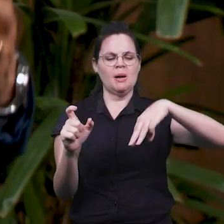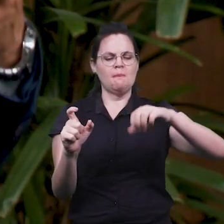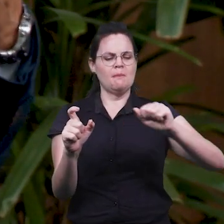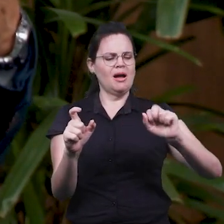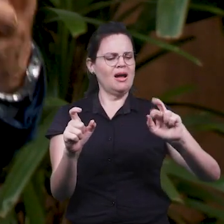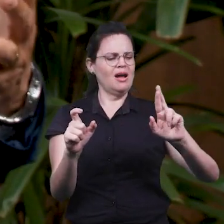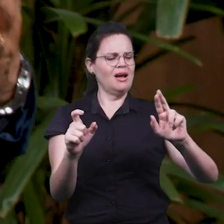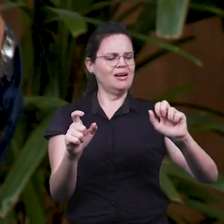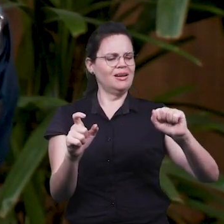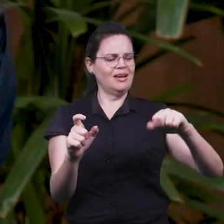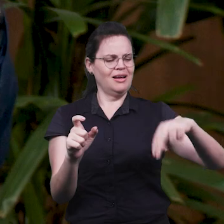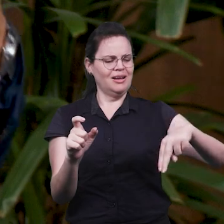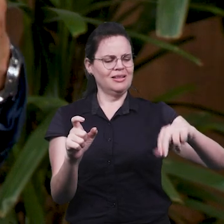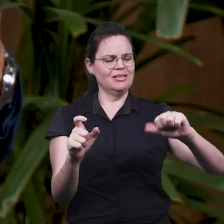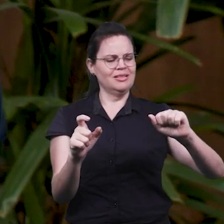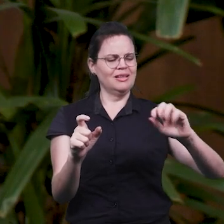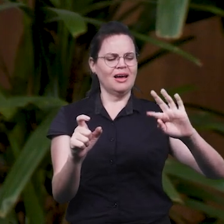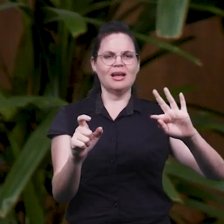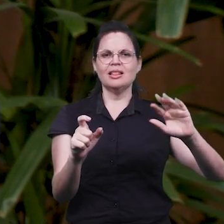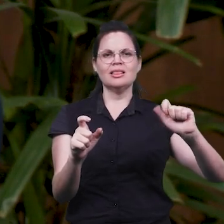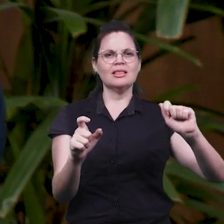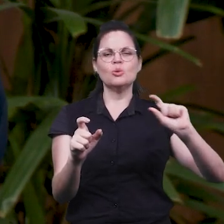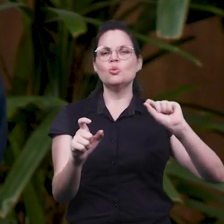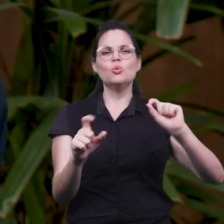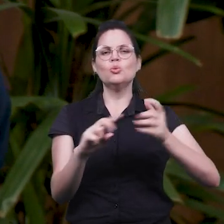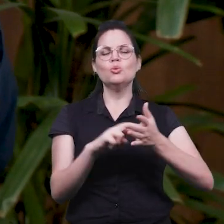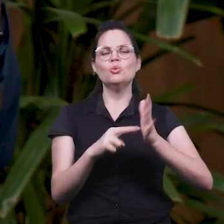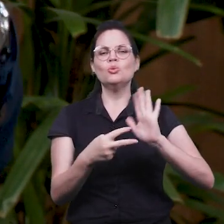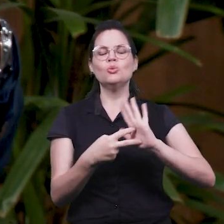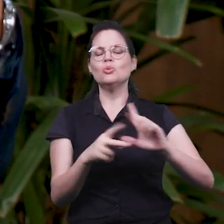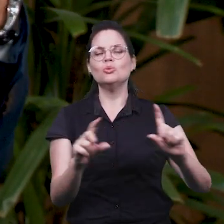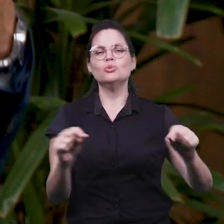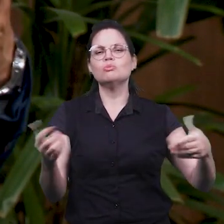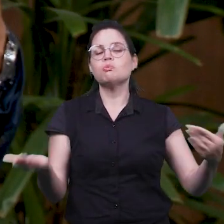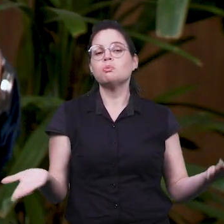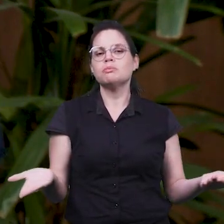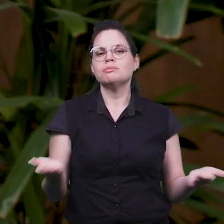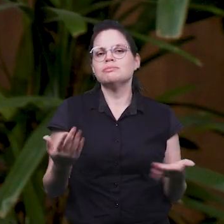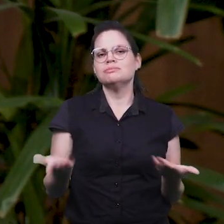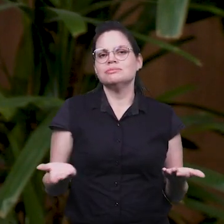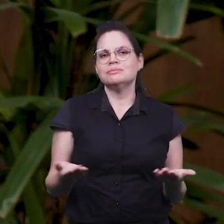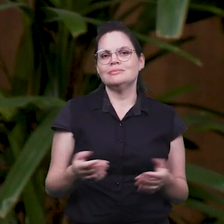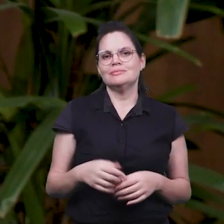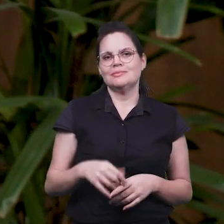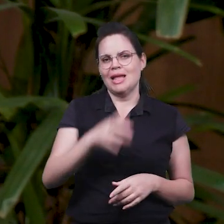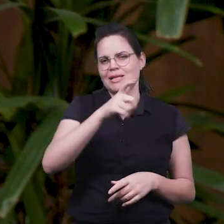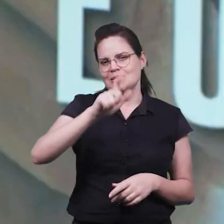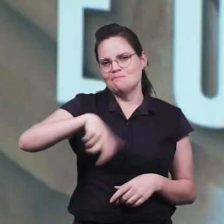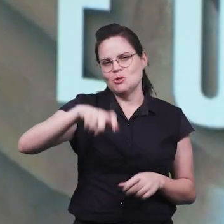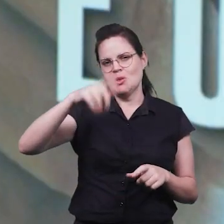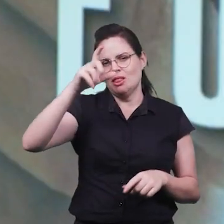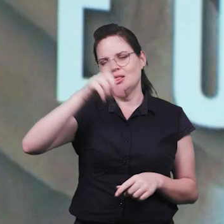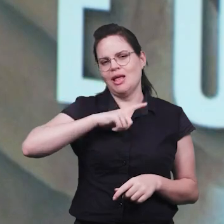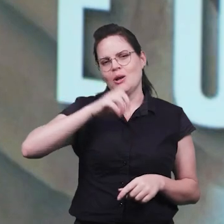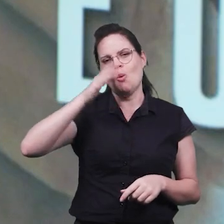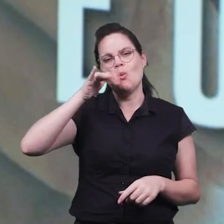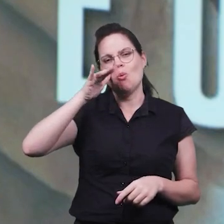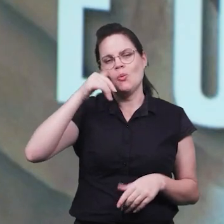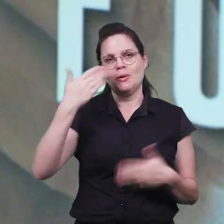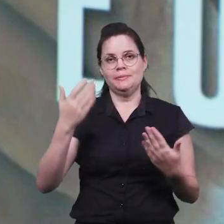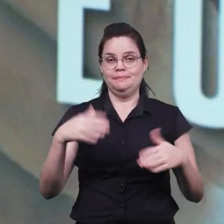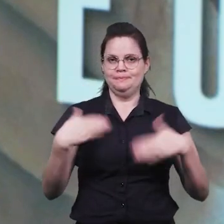que significa Maranata, este nome que identifica esta instituição? A